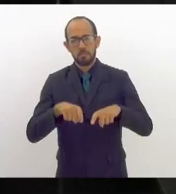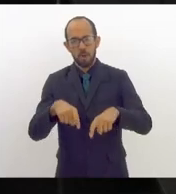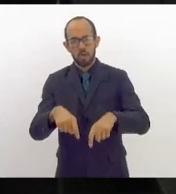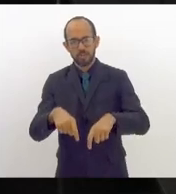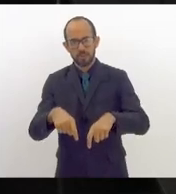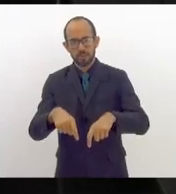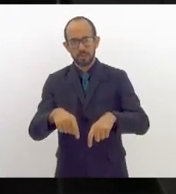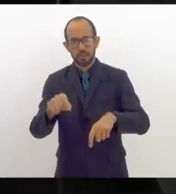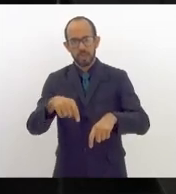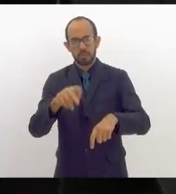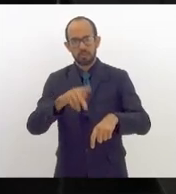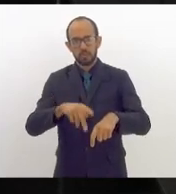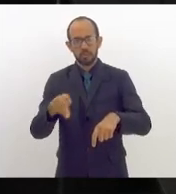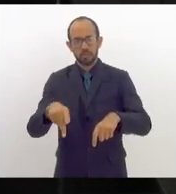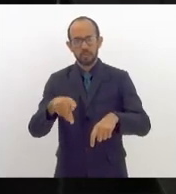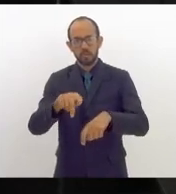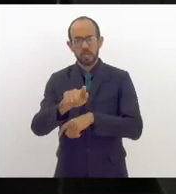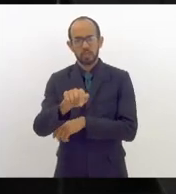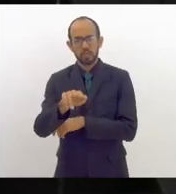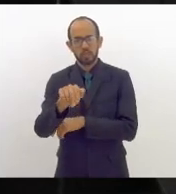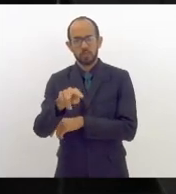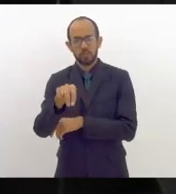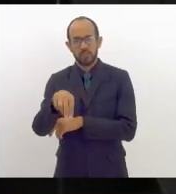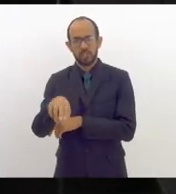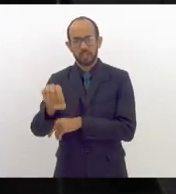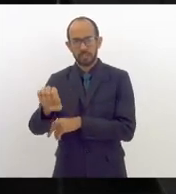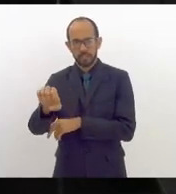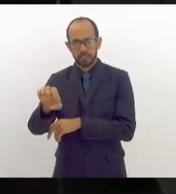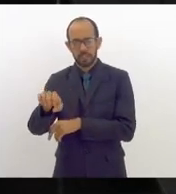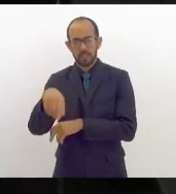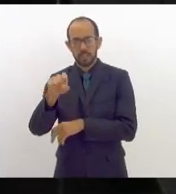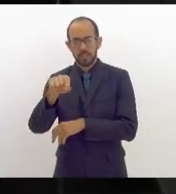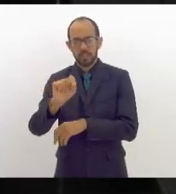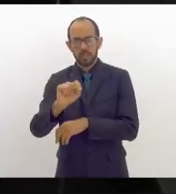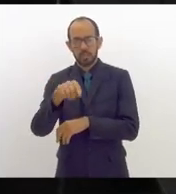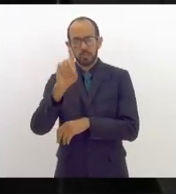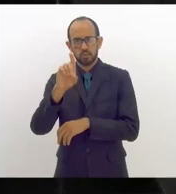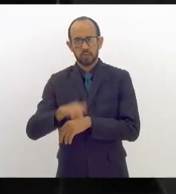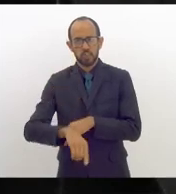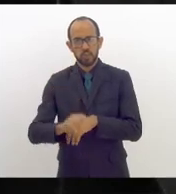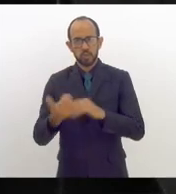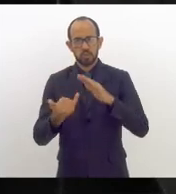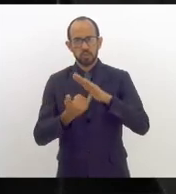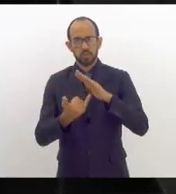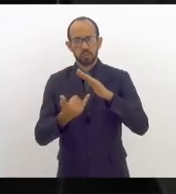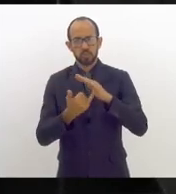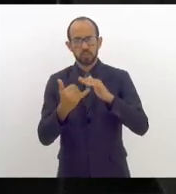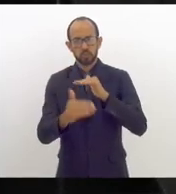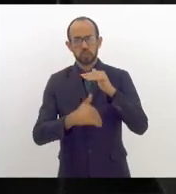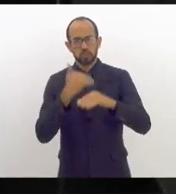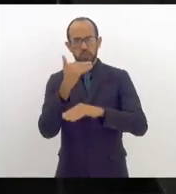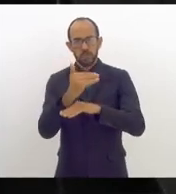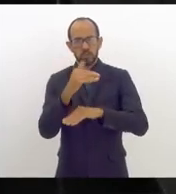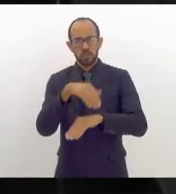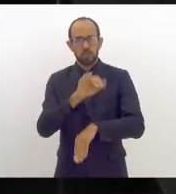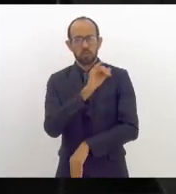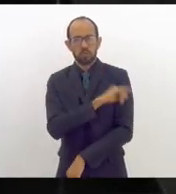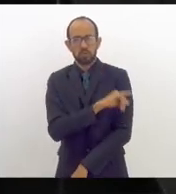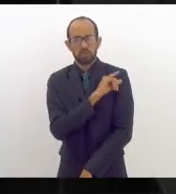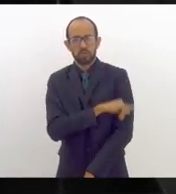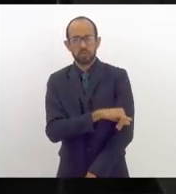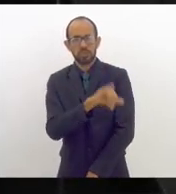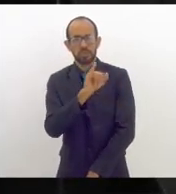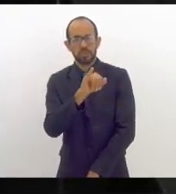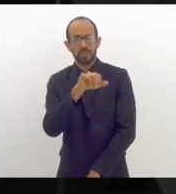Giovani Sayonara Ramos como diretora do Instituto Superior de Educação do Rio de Janeiro os herj